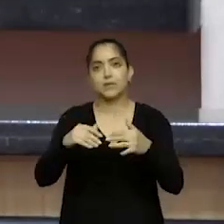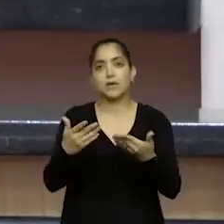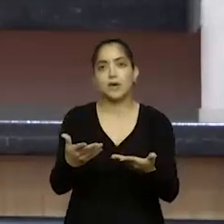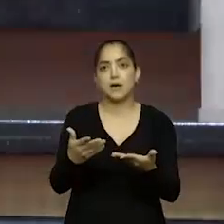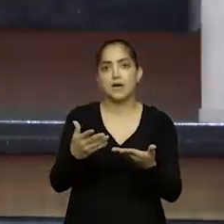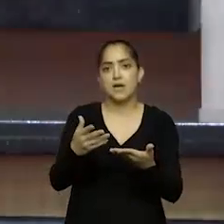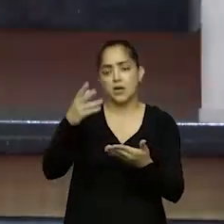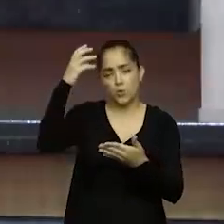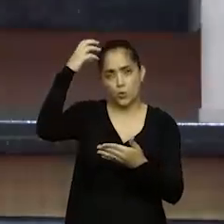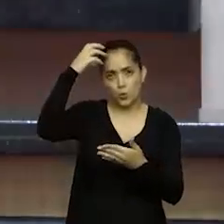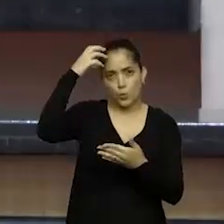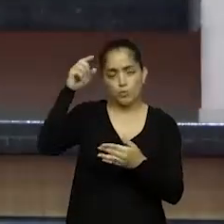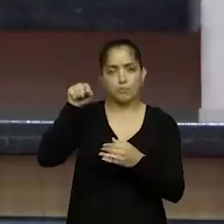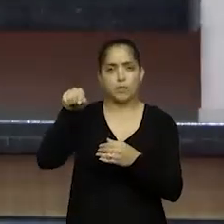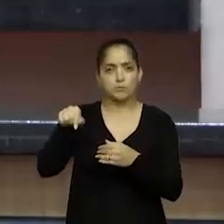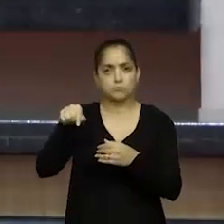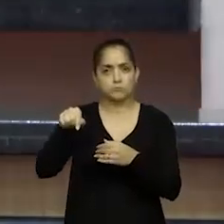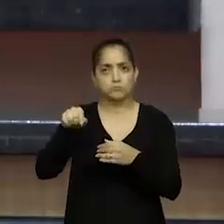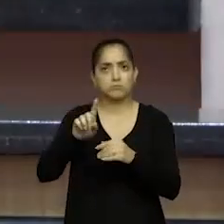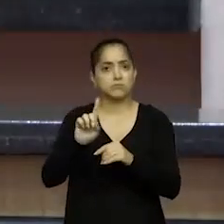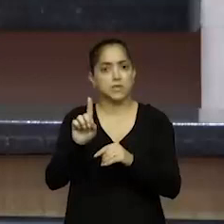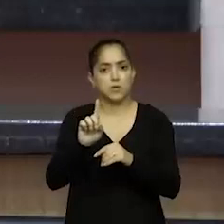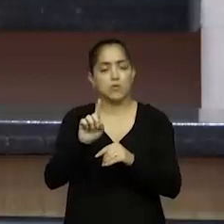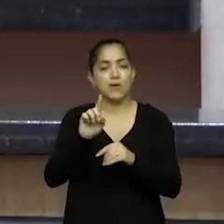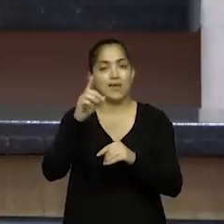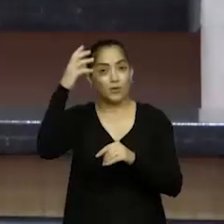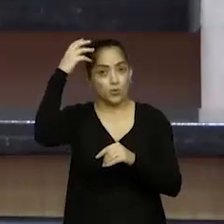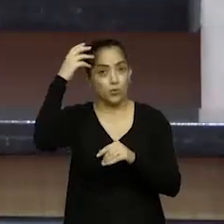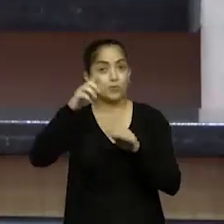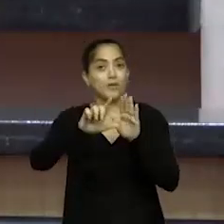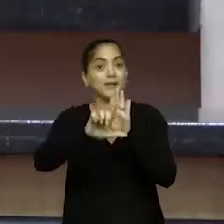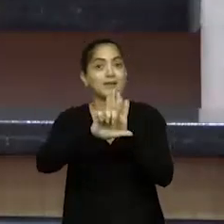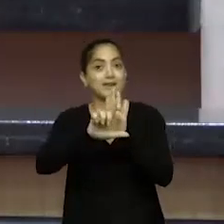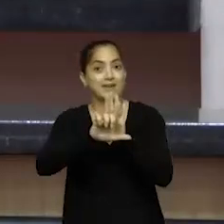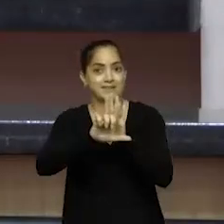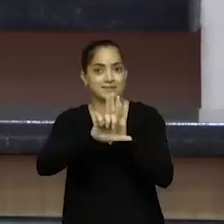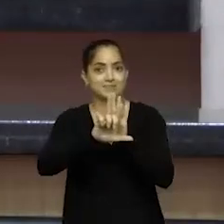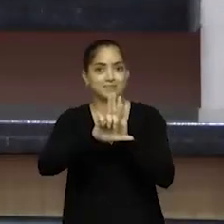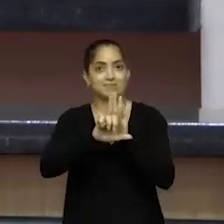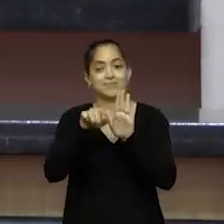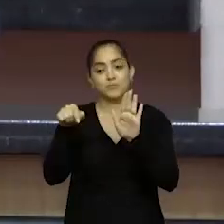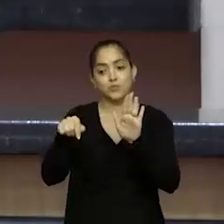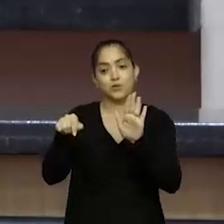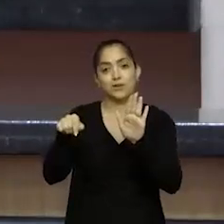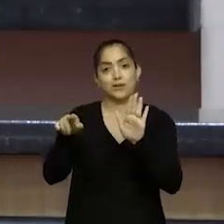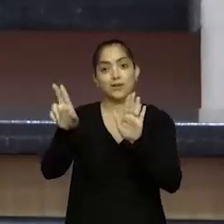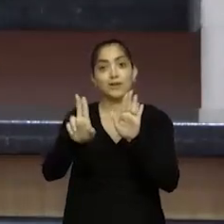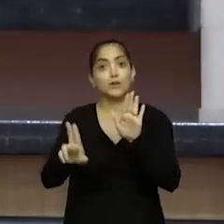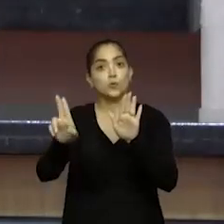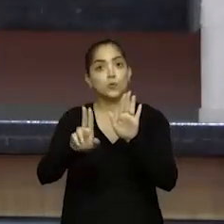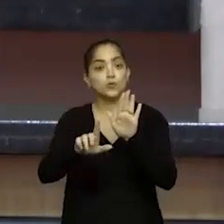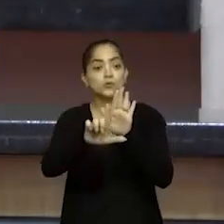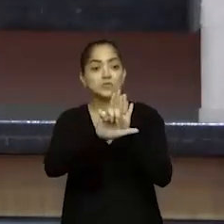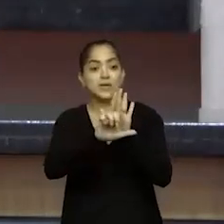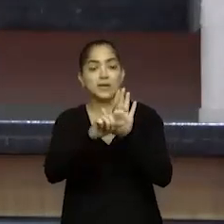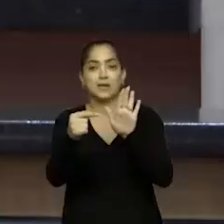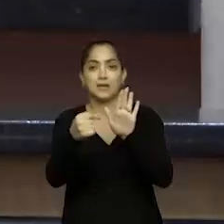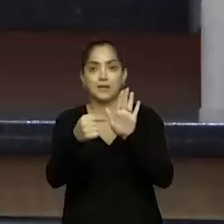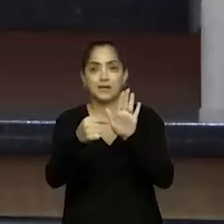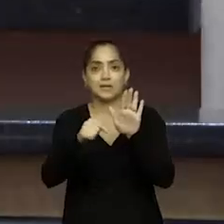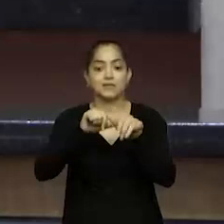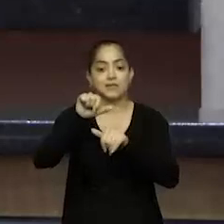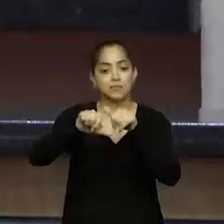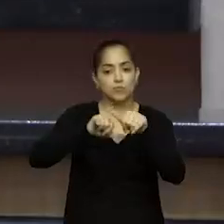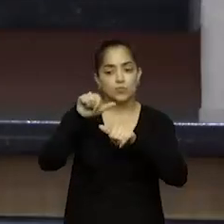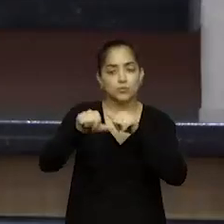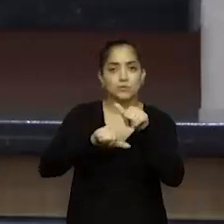na justiça. Eu vou colocar a culpa na lei que a justiça usa. Ou seja, quem deveria de mudar isso